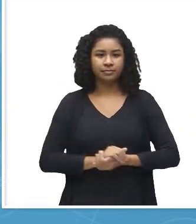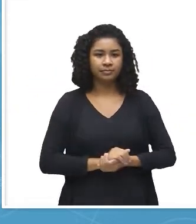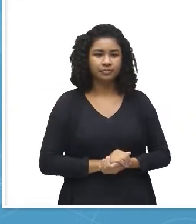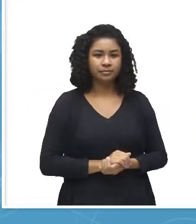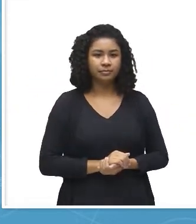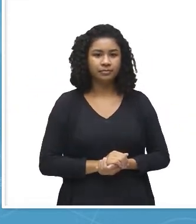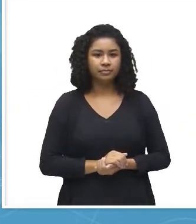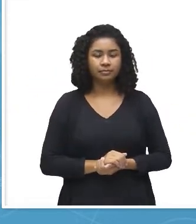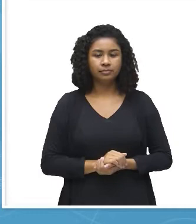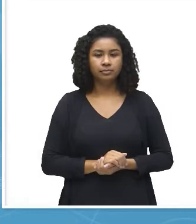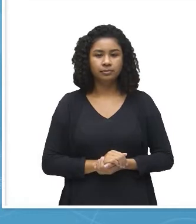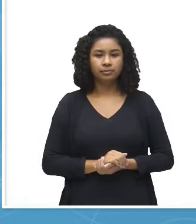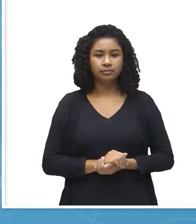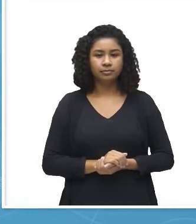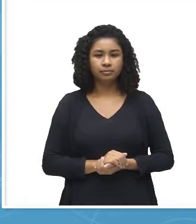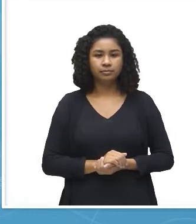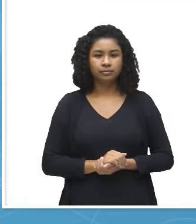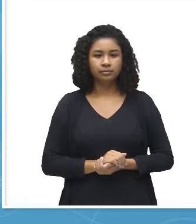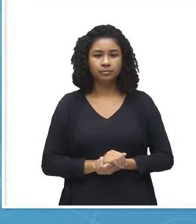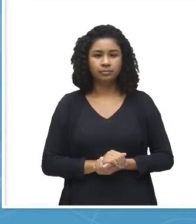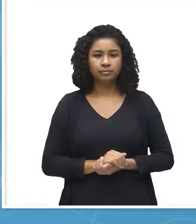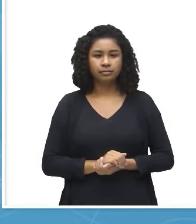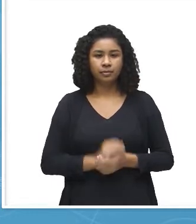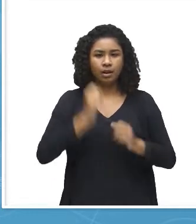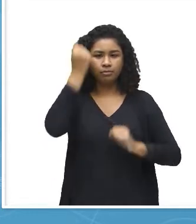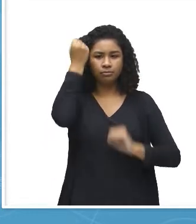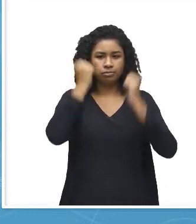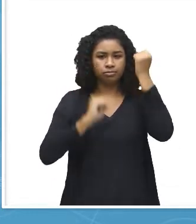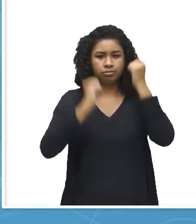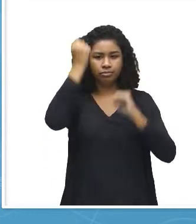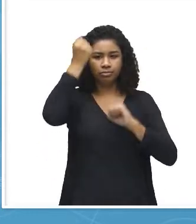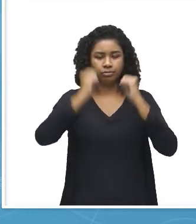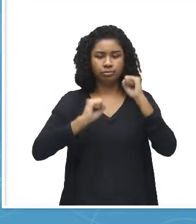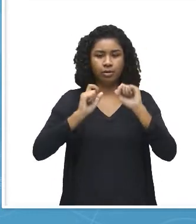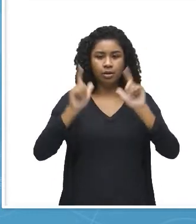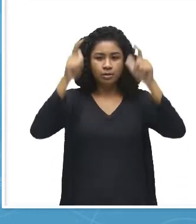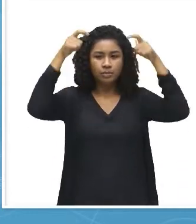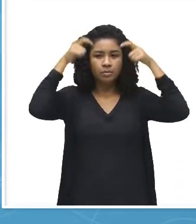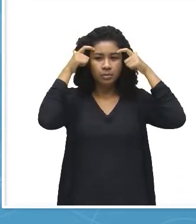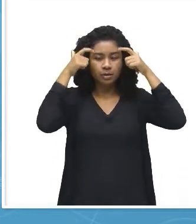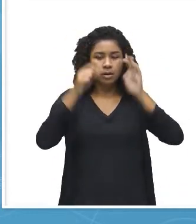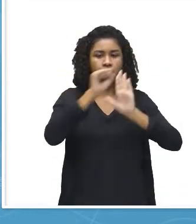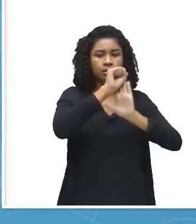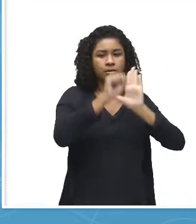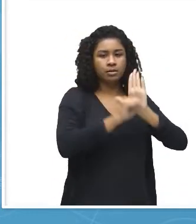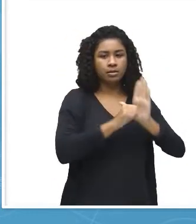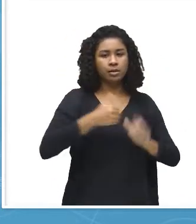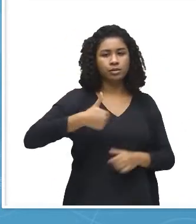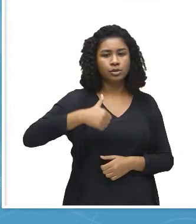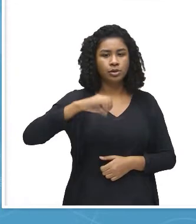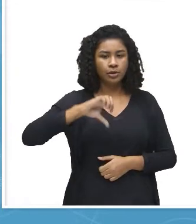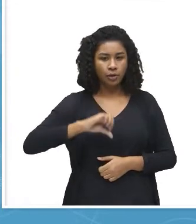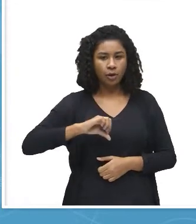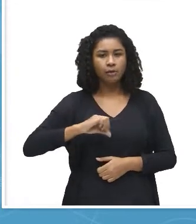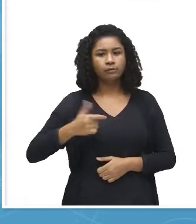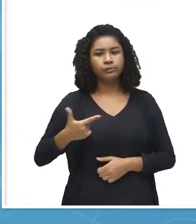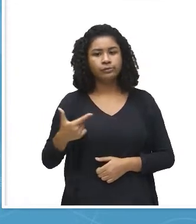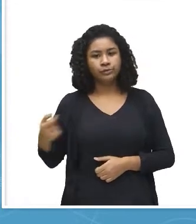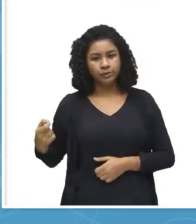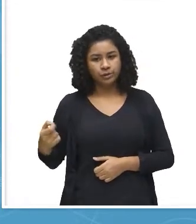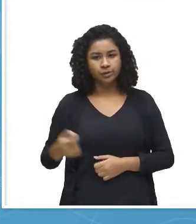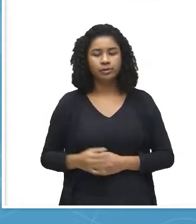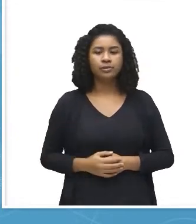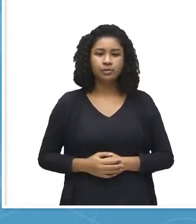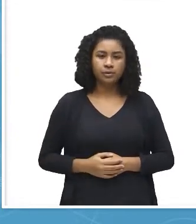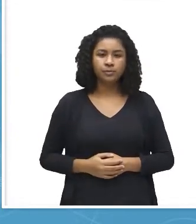Imperialismo e neocolonialismo no final do século XIX e início do século XX. Muito embora, pessoal,